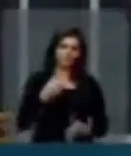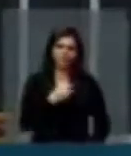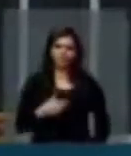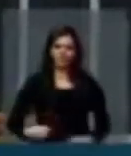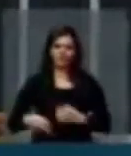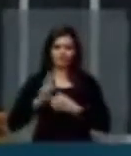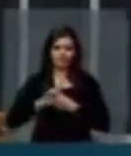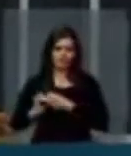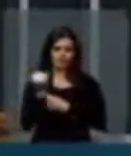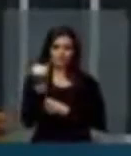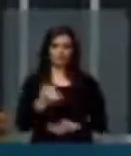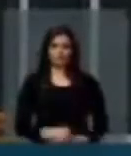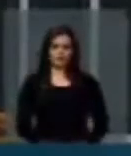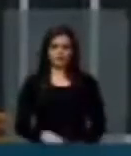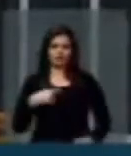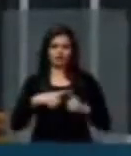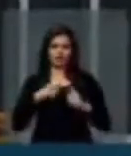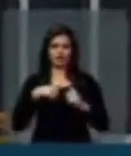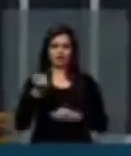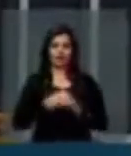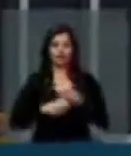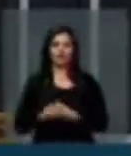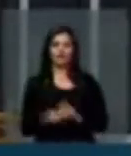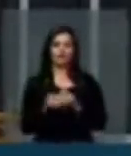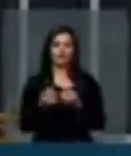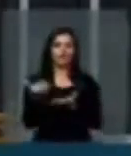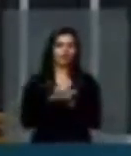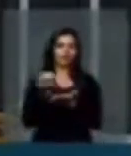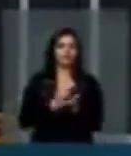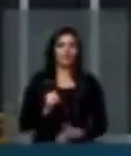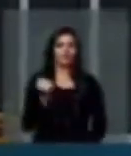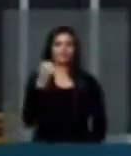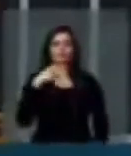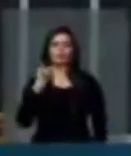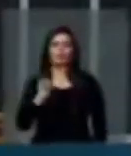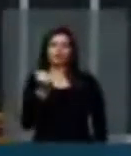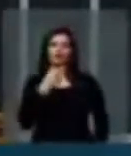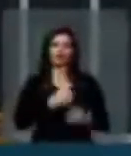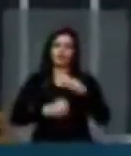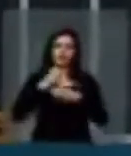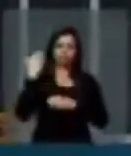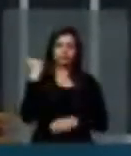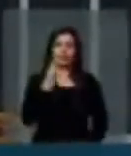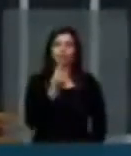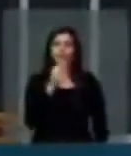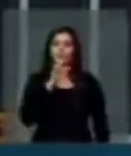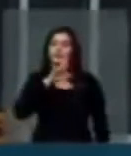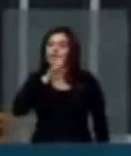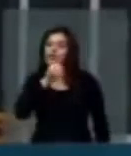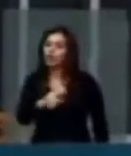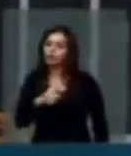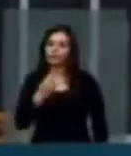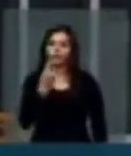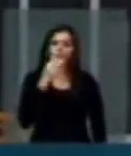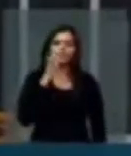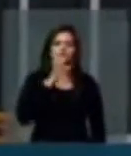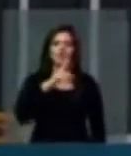ali, usando daquilo que é sua máquina para arrecadar, como arrecadou no ano passado, quase